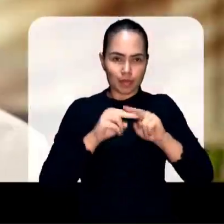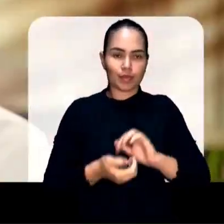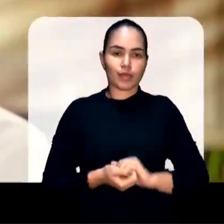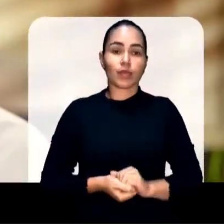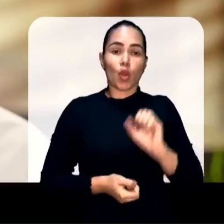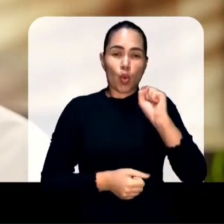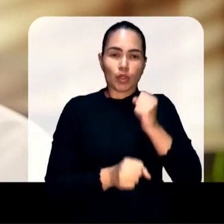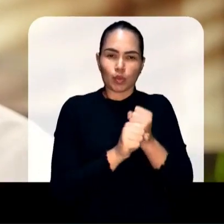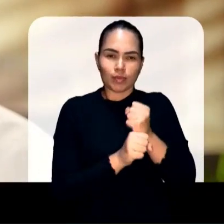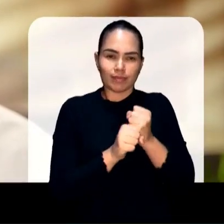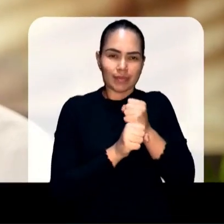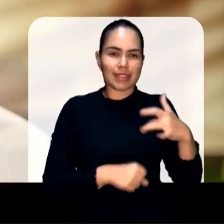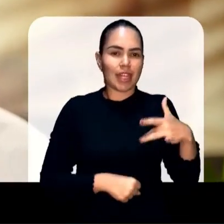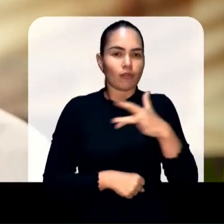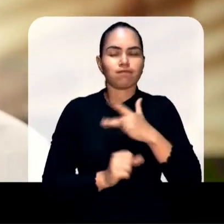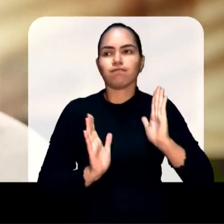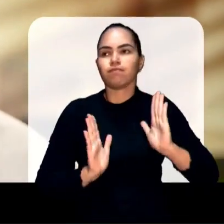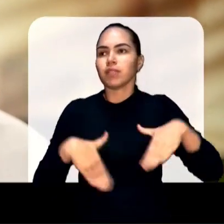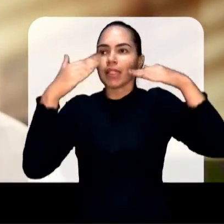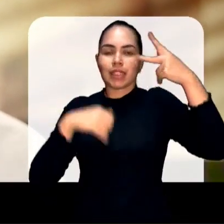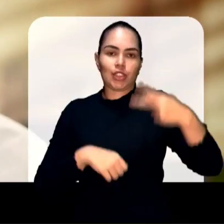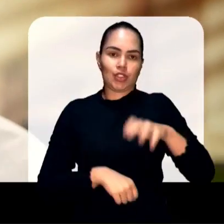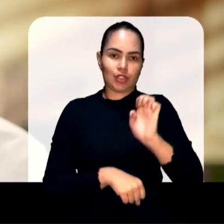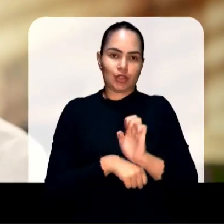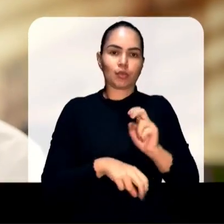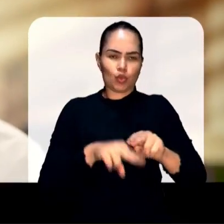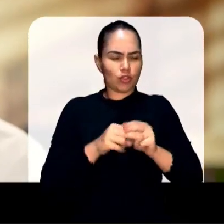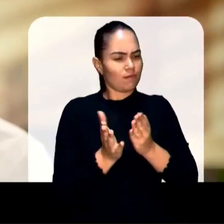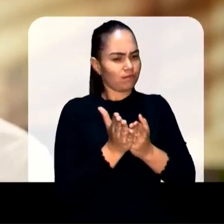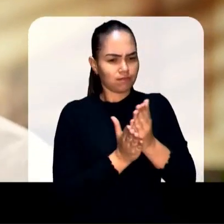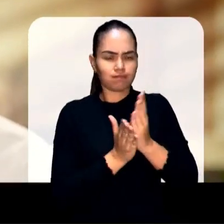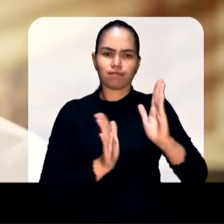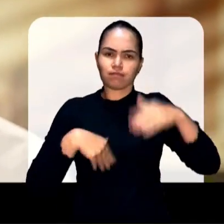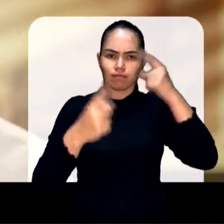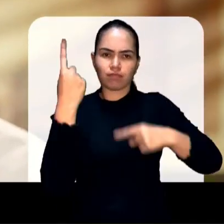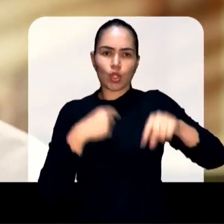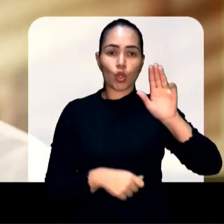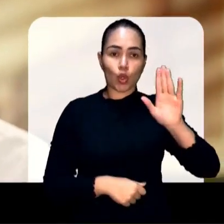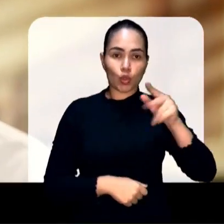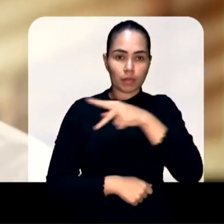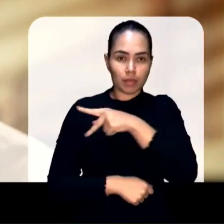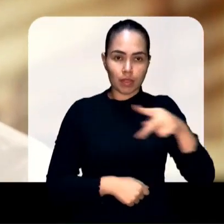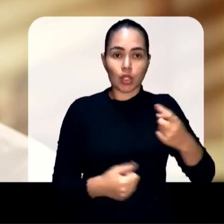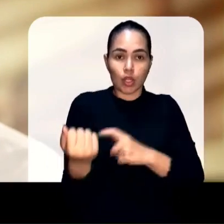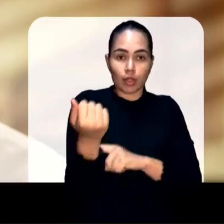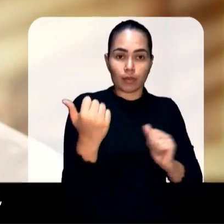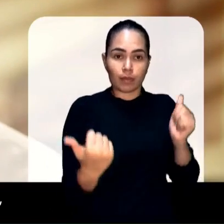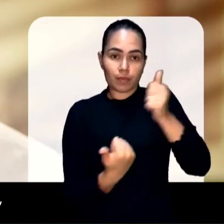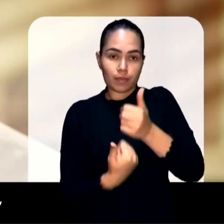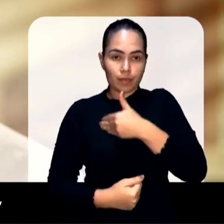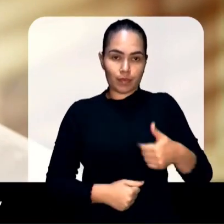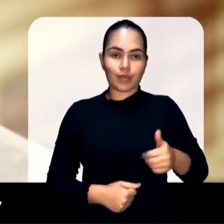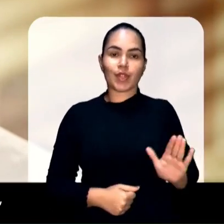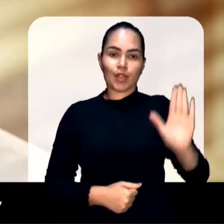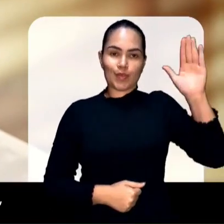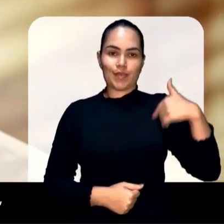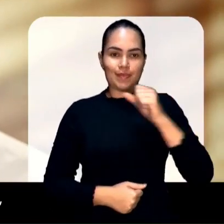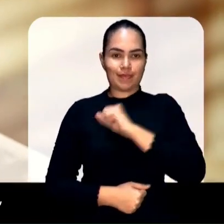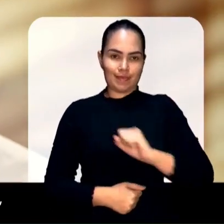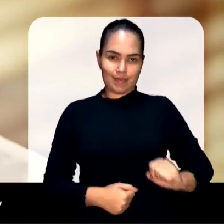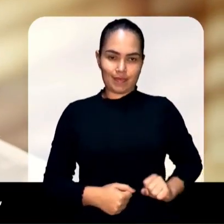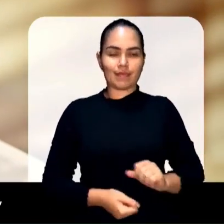municípios. Nesses 8 anos, a saúde avançou muito no Ceará e vai continuar avançando com Lula presidente, Elmano